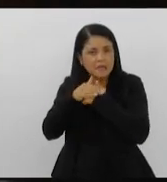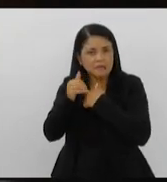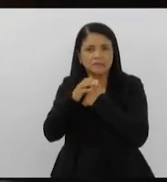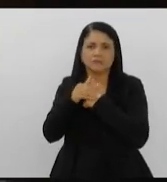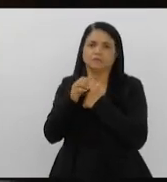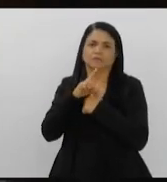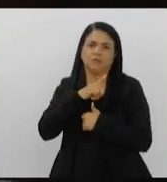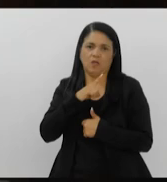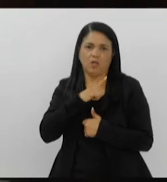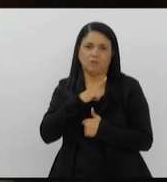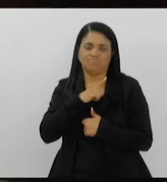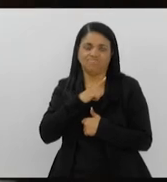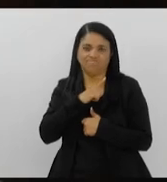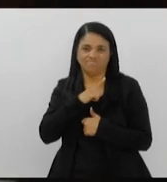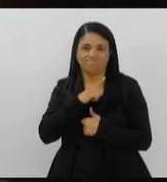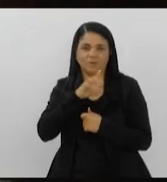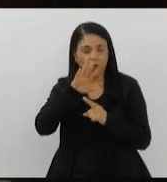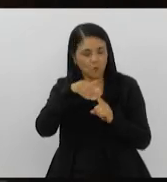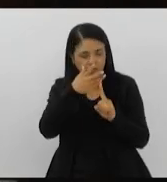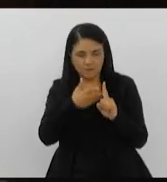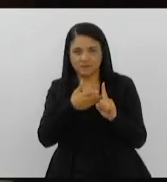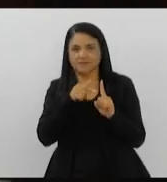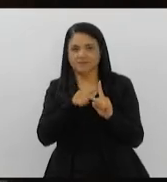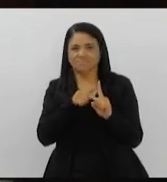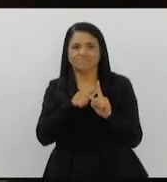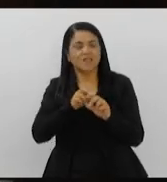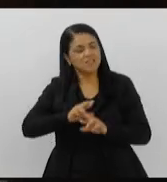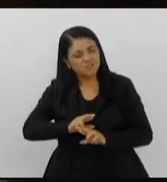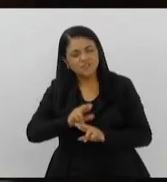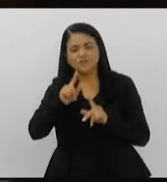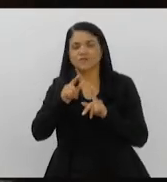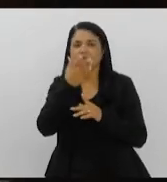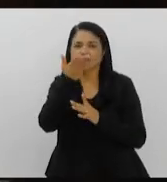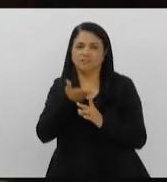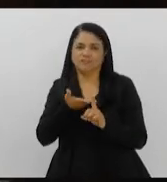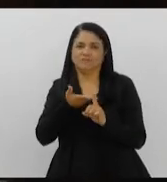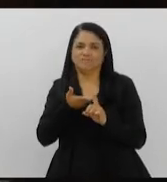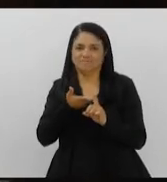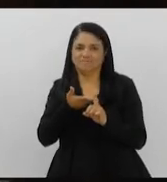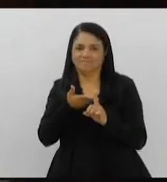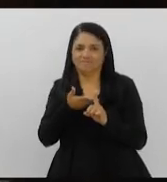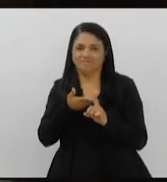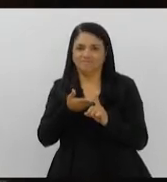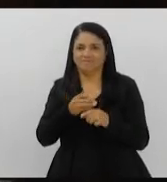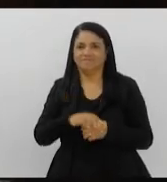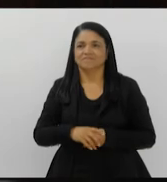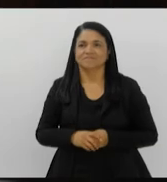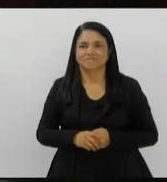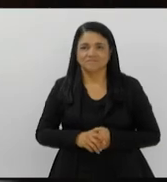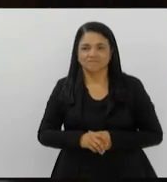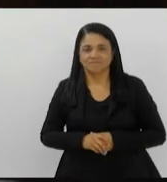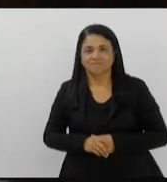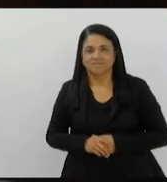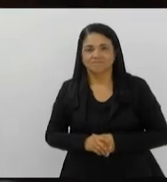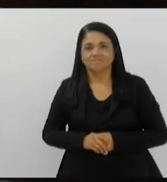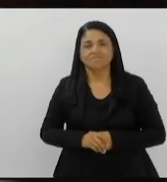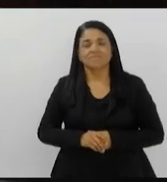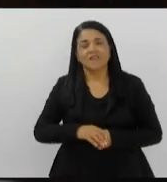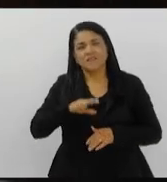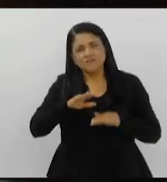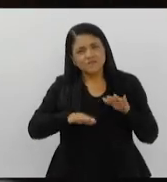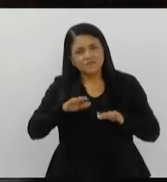cara esse cara é realmente diferenciado diferenciado e às